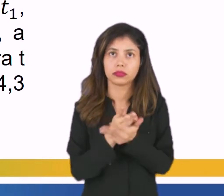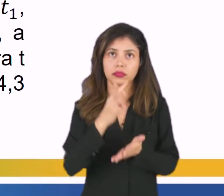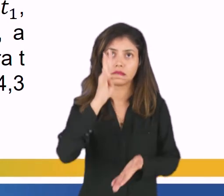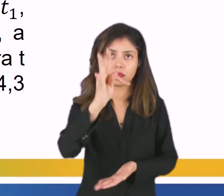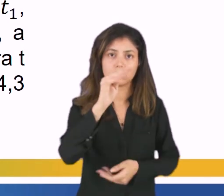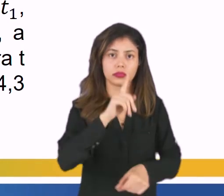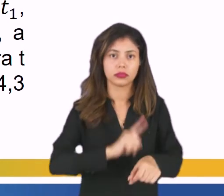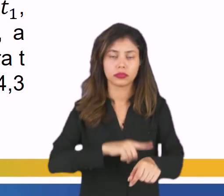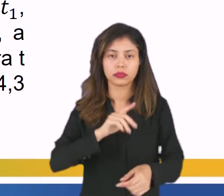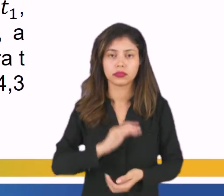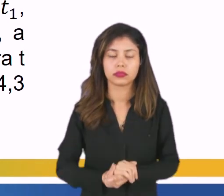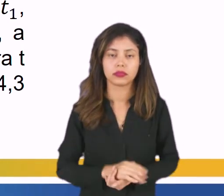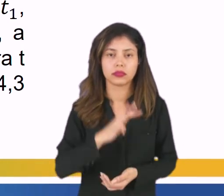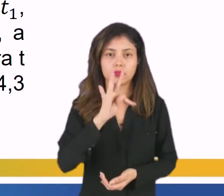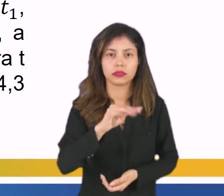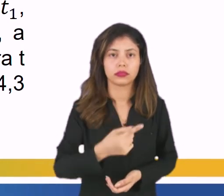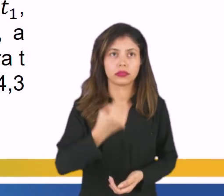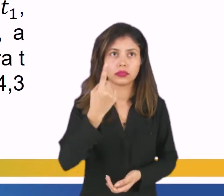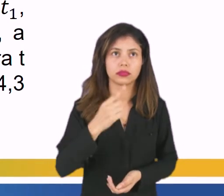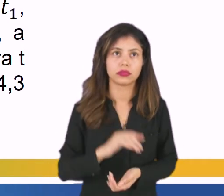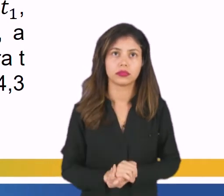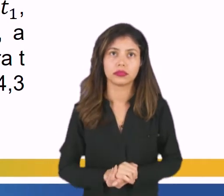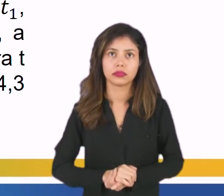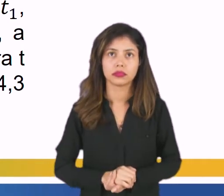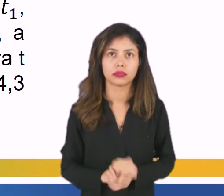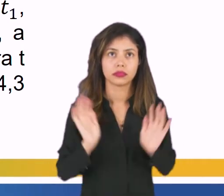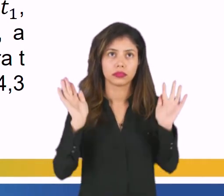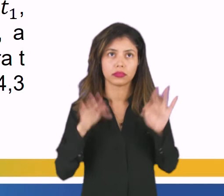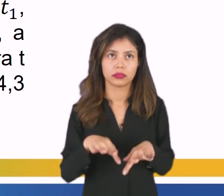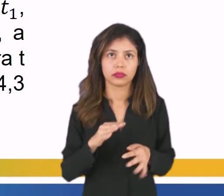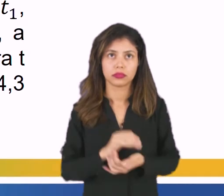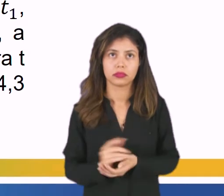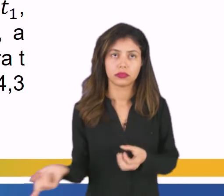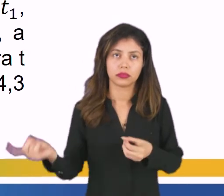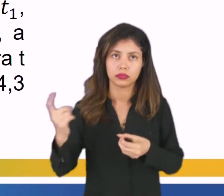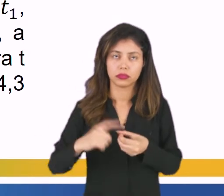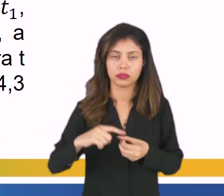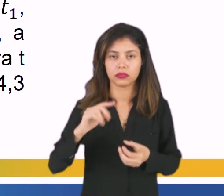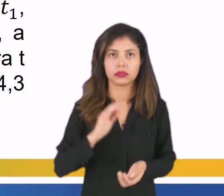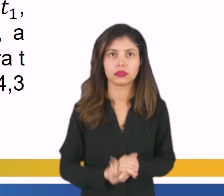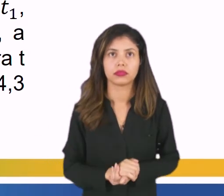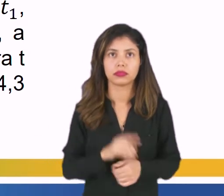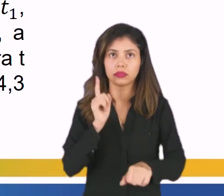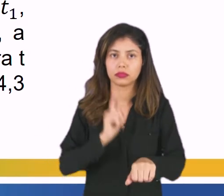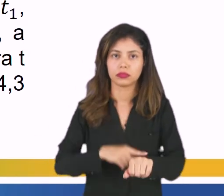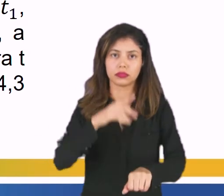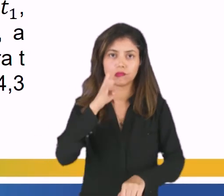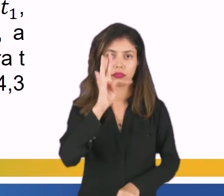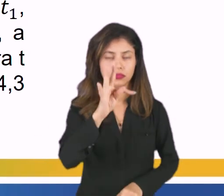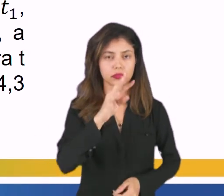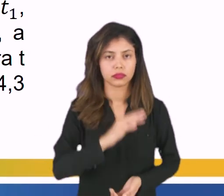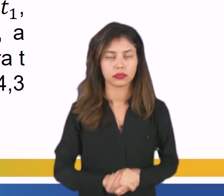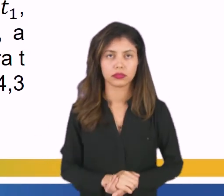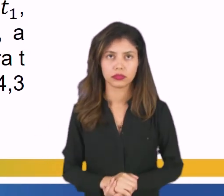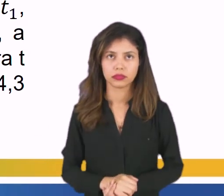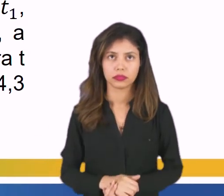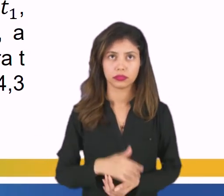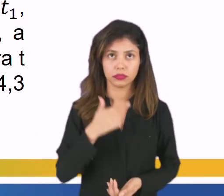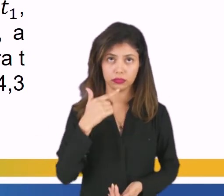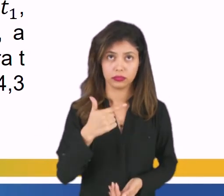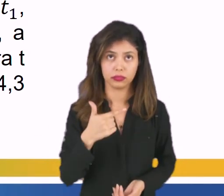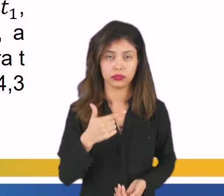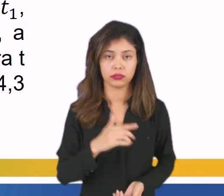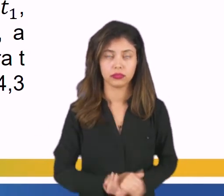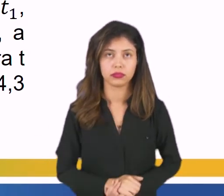t, e aí um tempo final 1, voltando a ficar sóbrio no tempo t, no